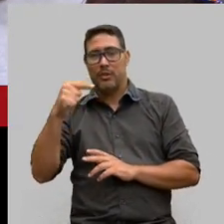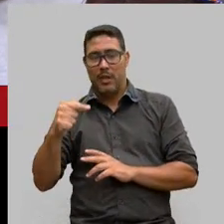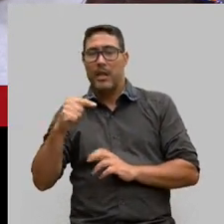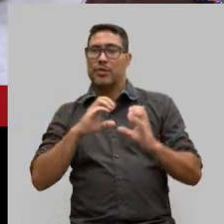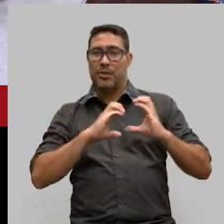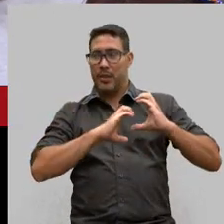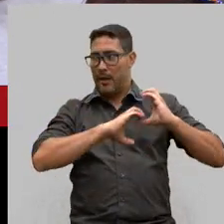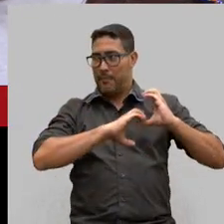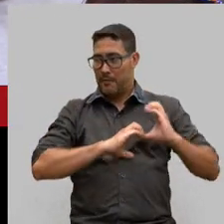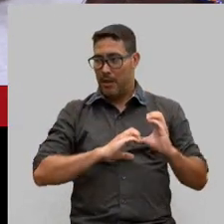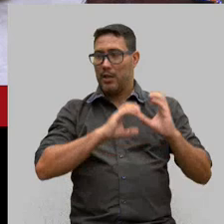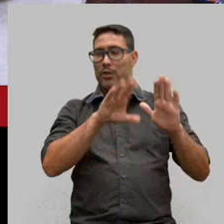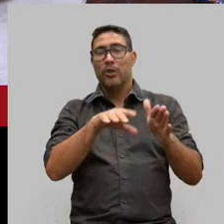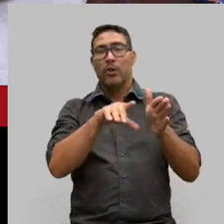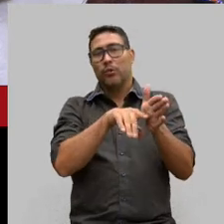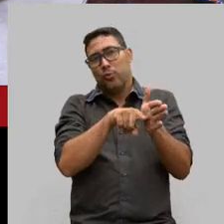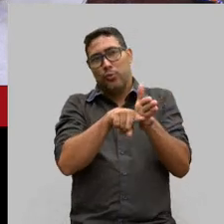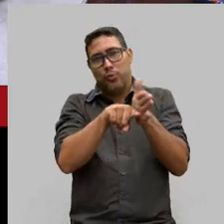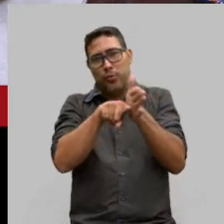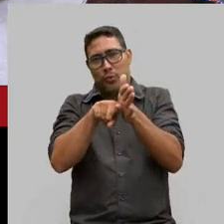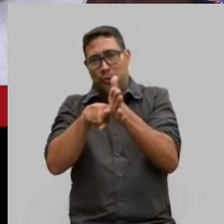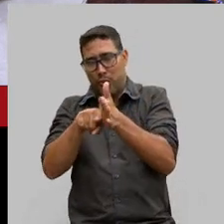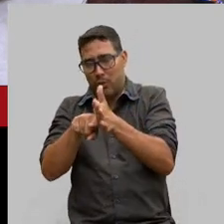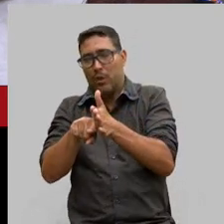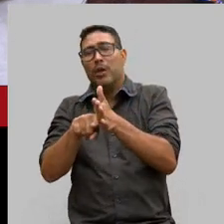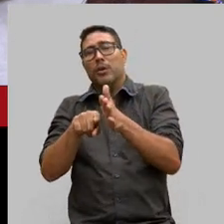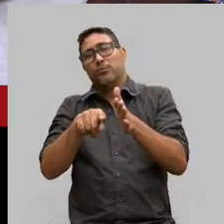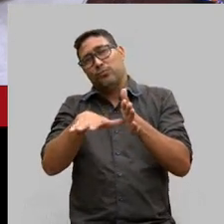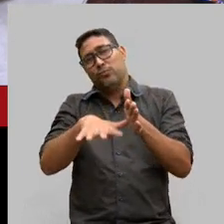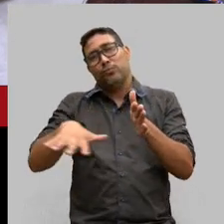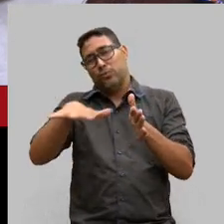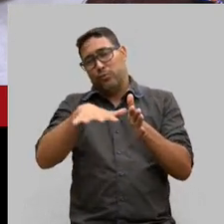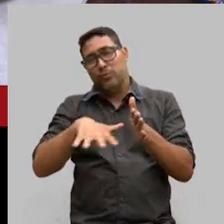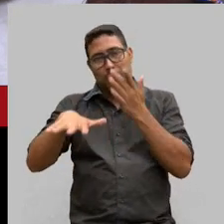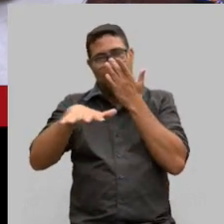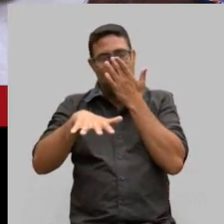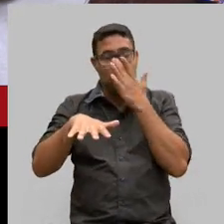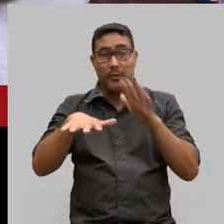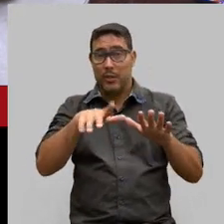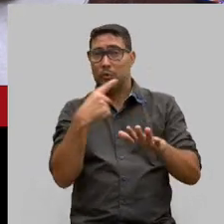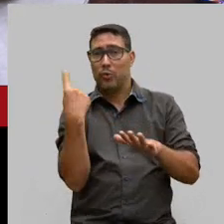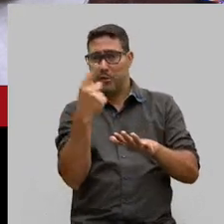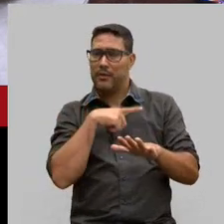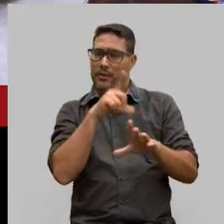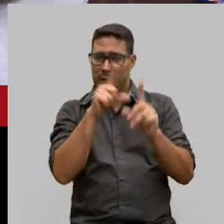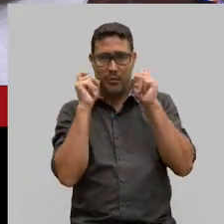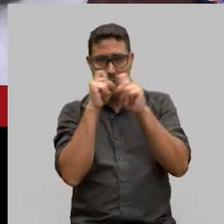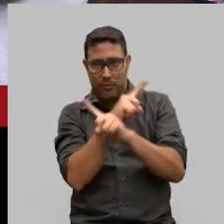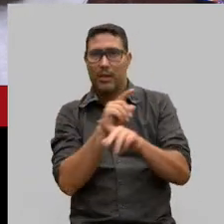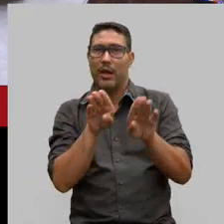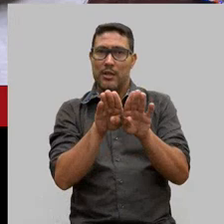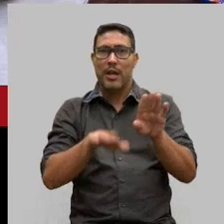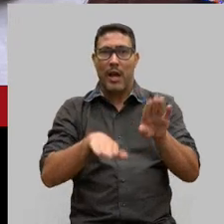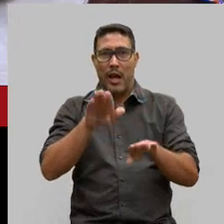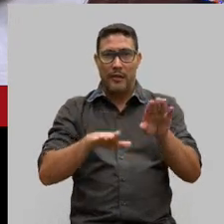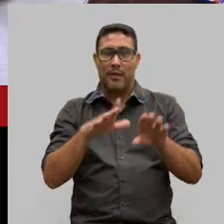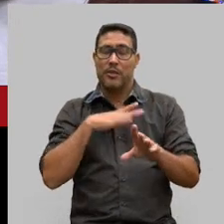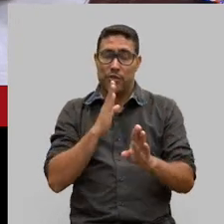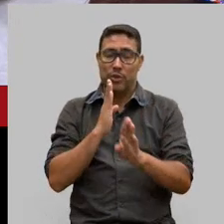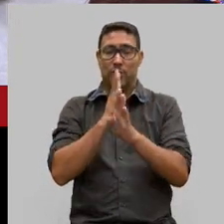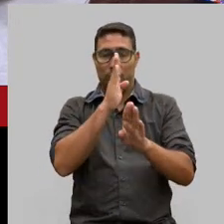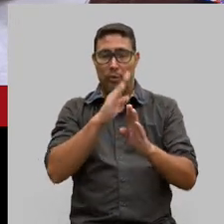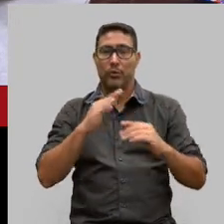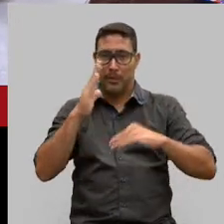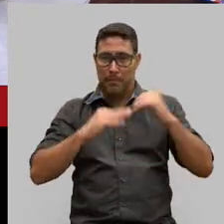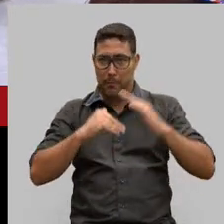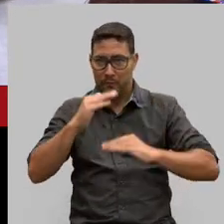do movimento e também todas elas estão com dificuldade quando encontra encontra profissional para fazer 10 horas para atender